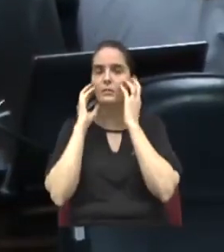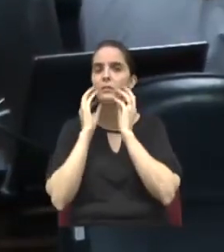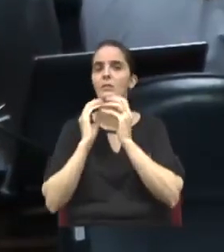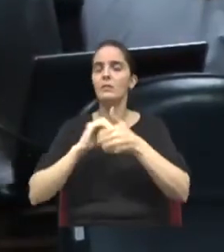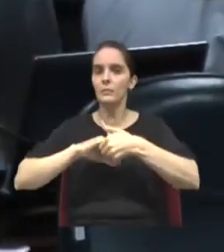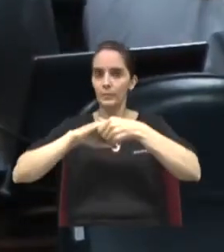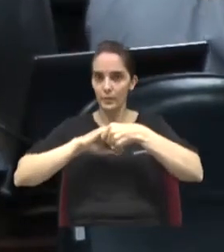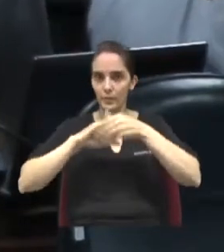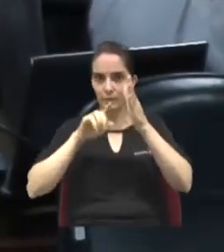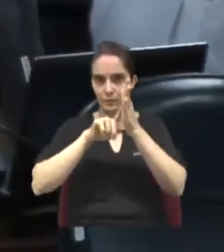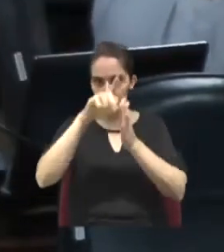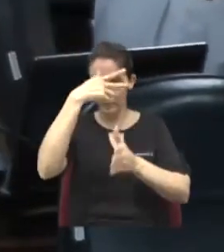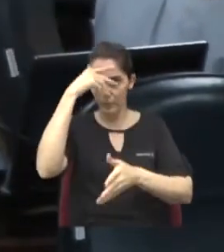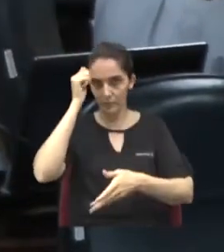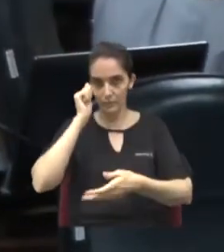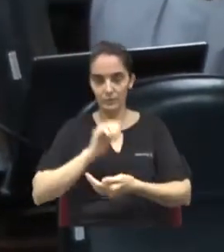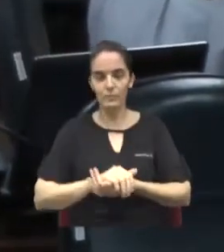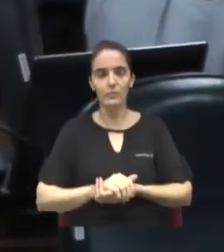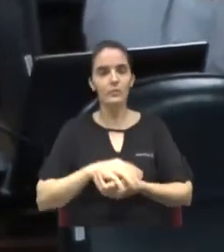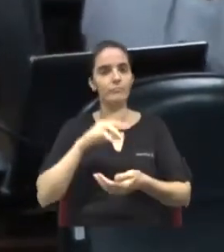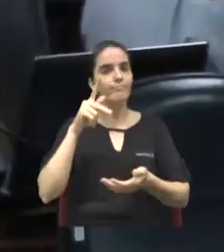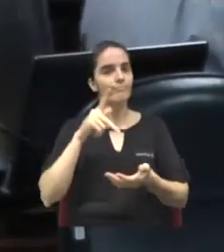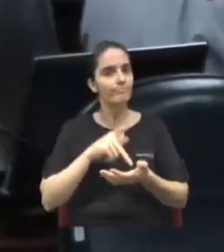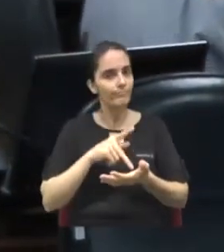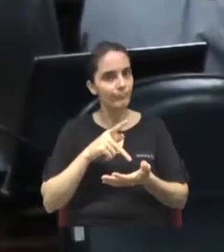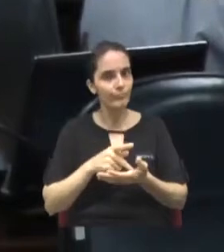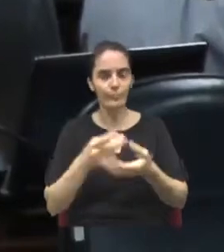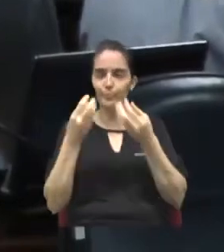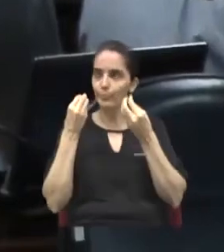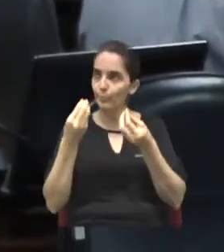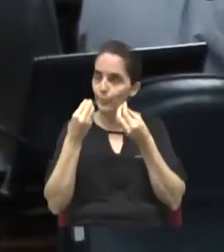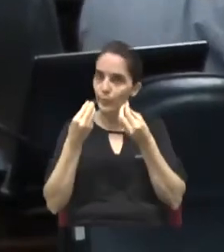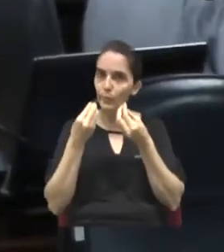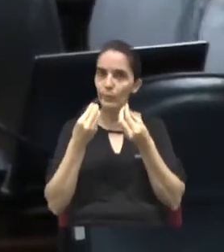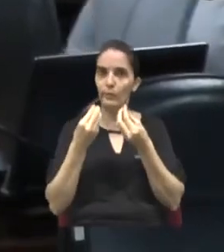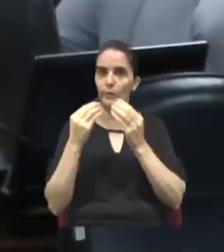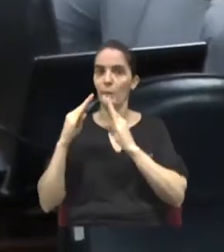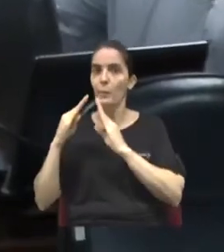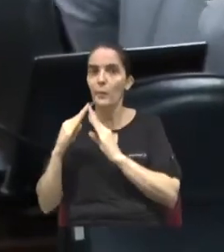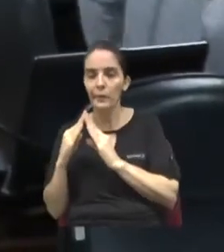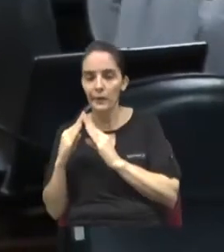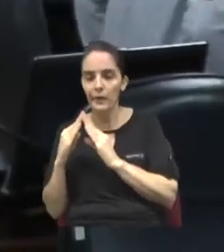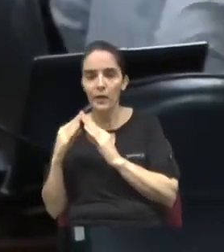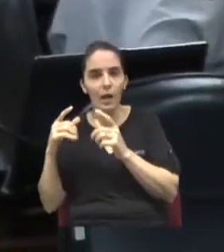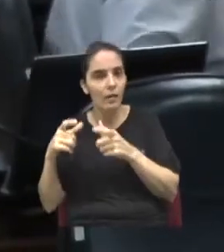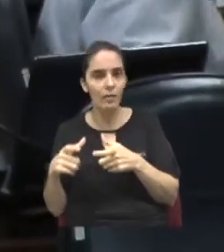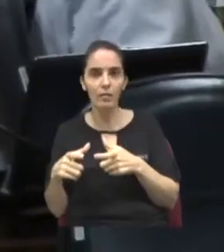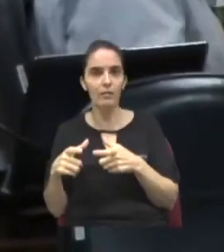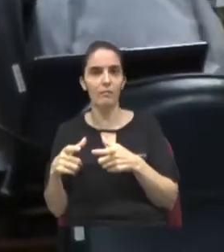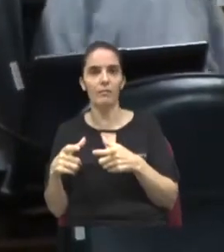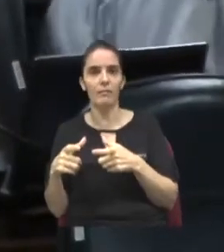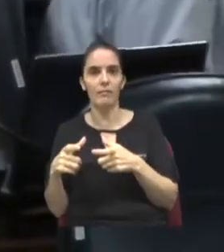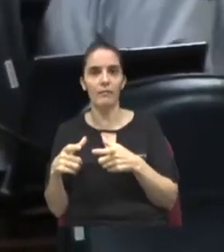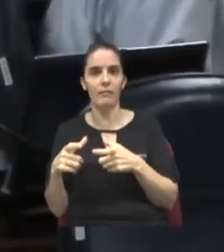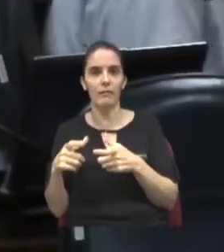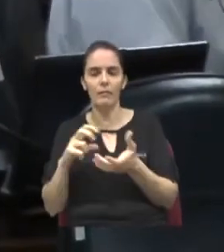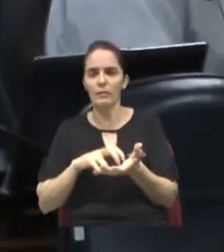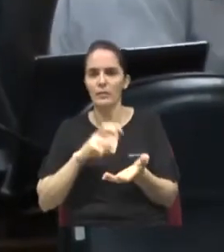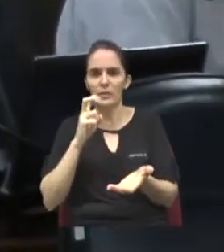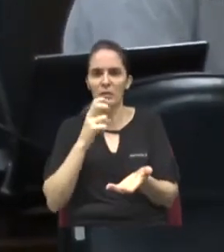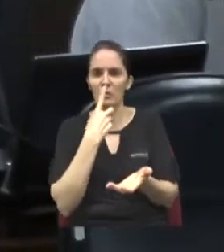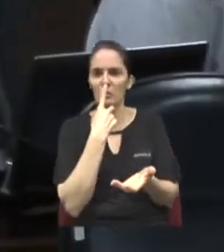pelo requerimento. Realmente ninguém merece, né? Morar num lugar que de manhã